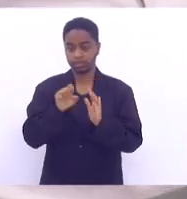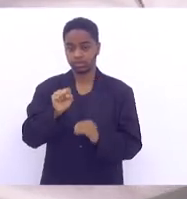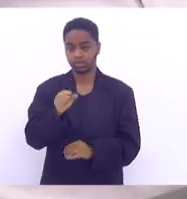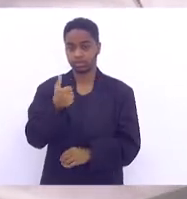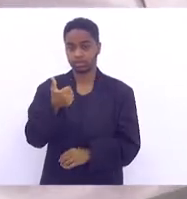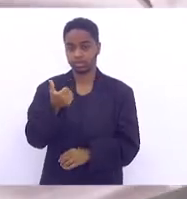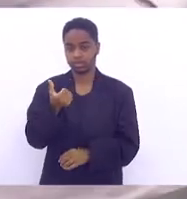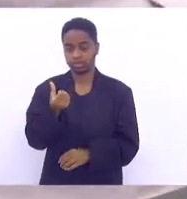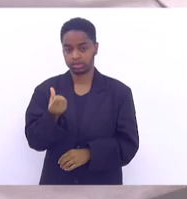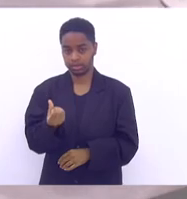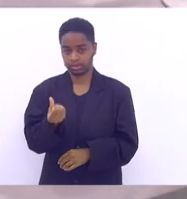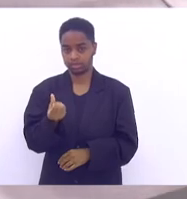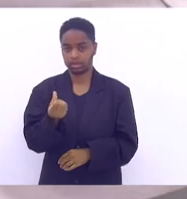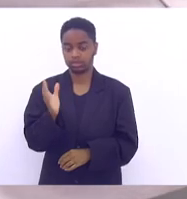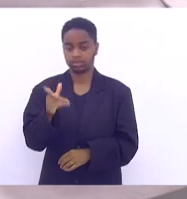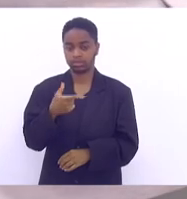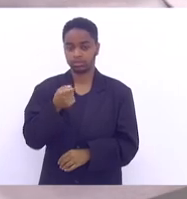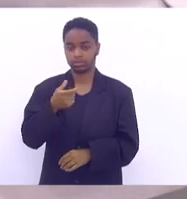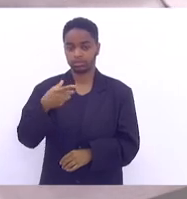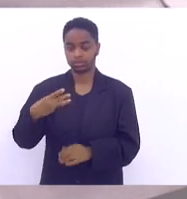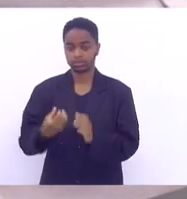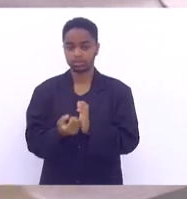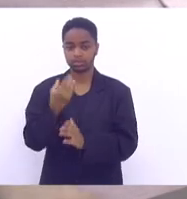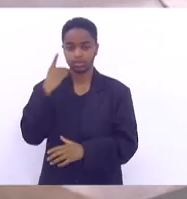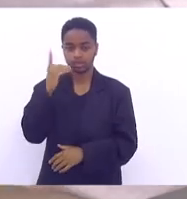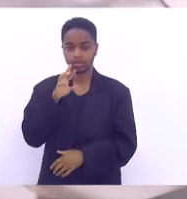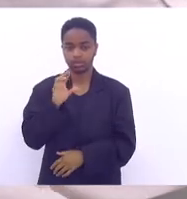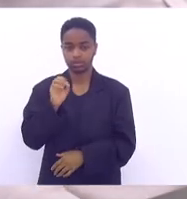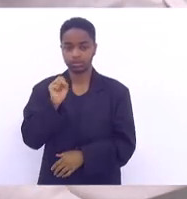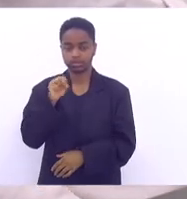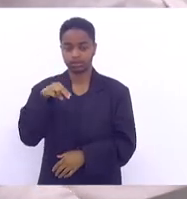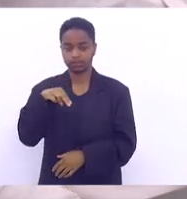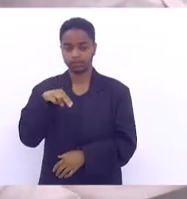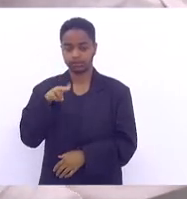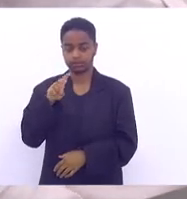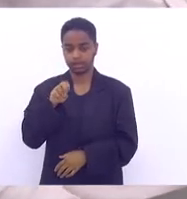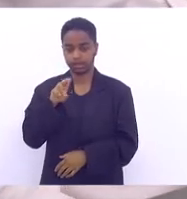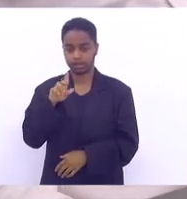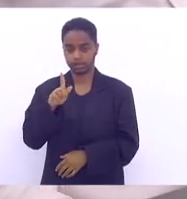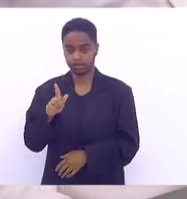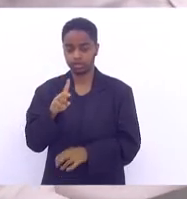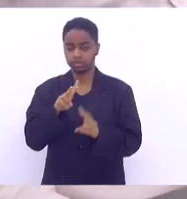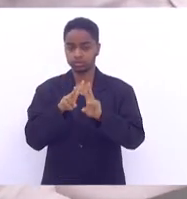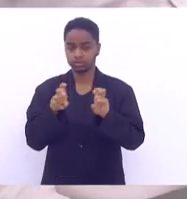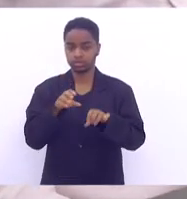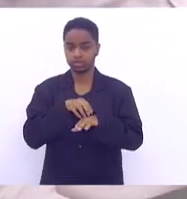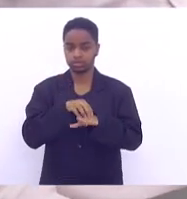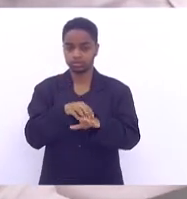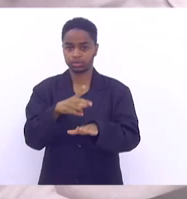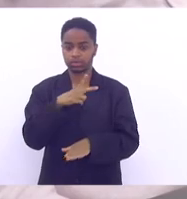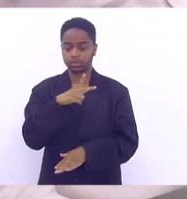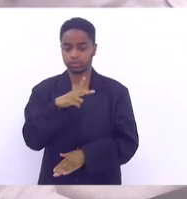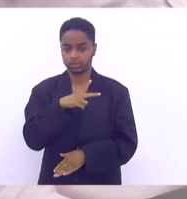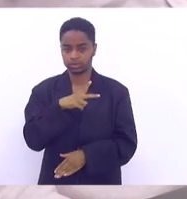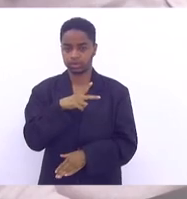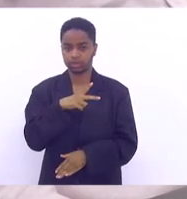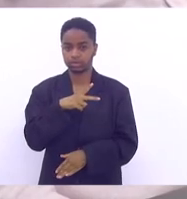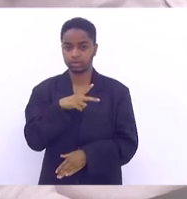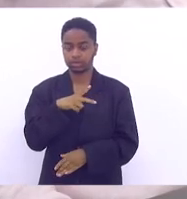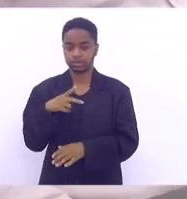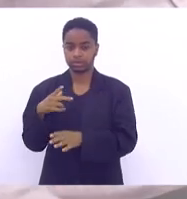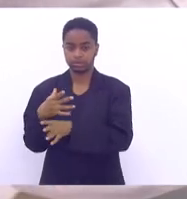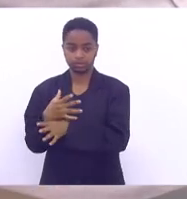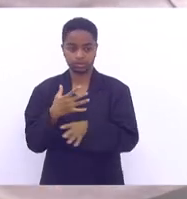816 de 2023, de autoria do deputado Rosenberg Reis, que dispõe sobre o serviço de transporte particular intermunicipal